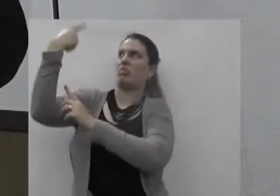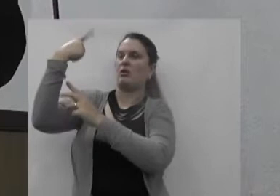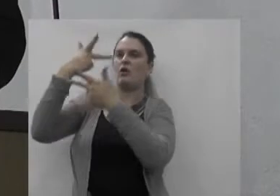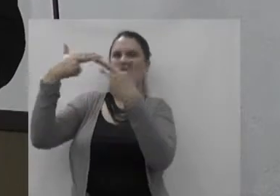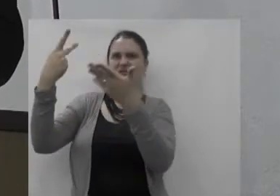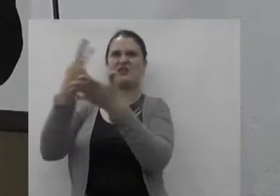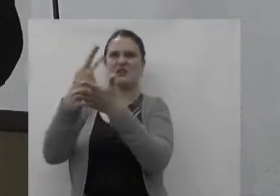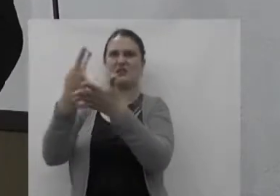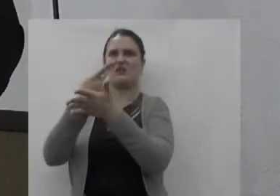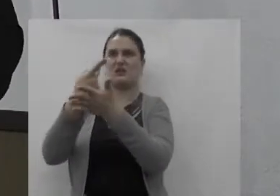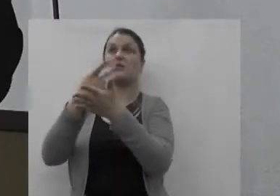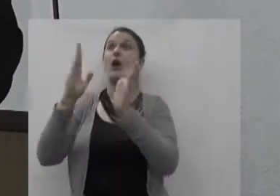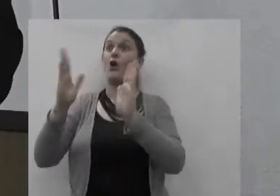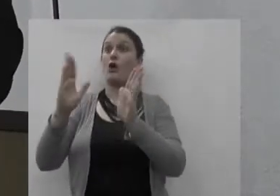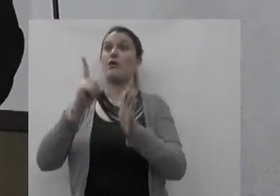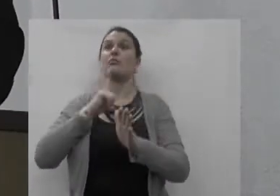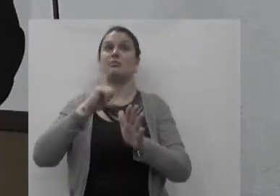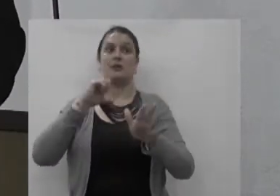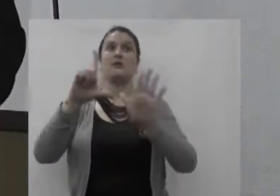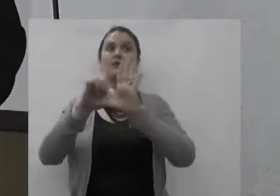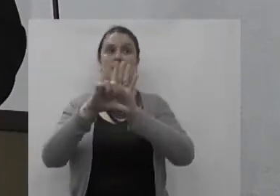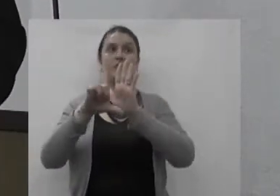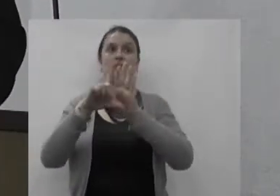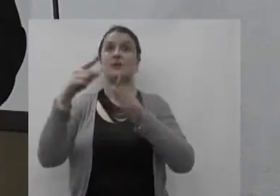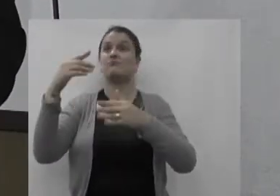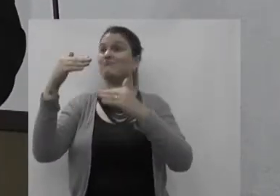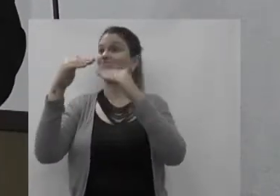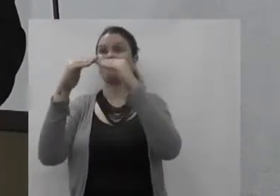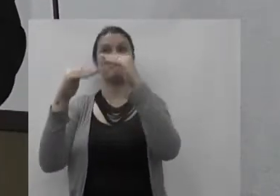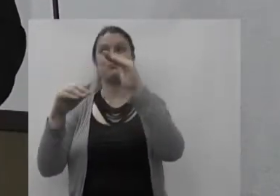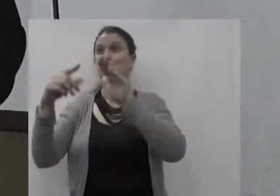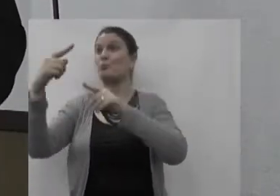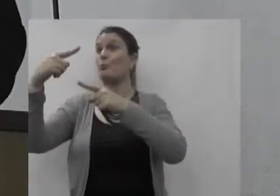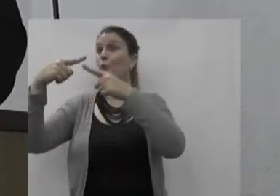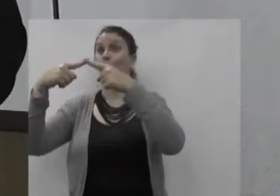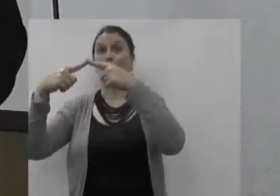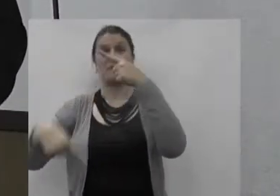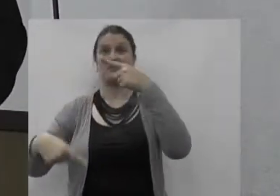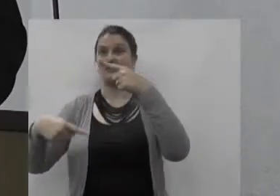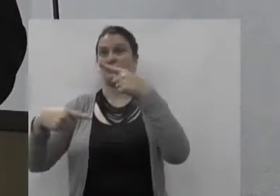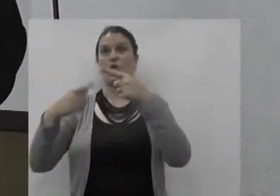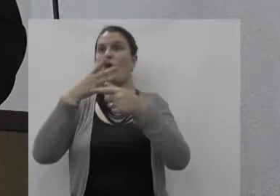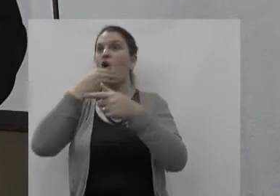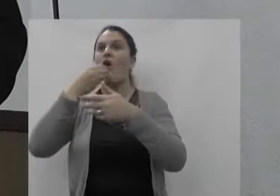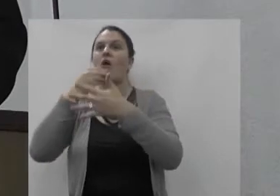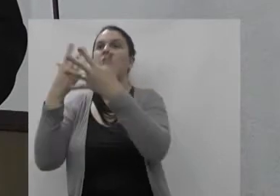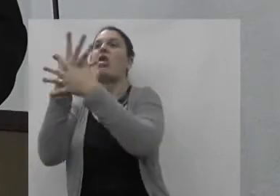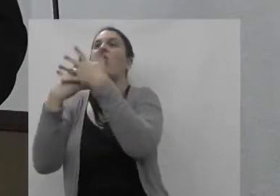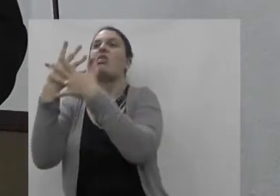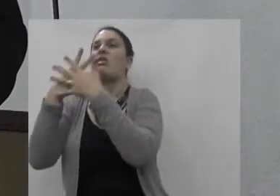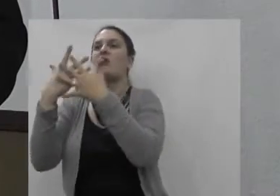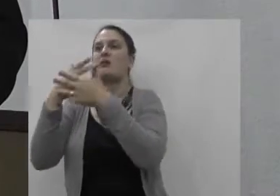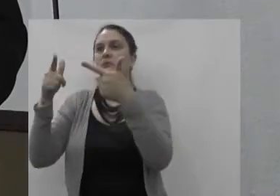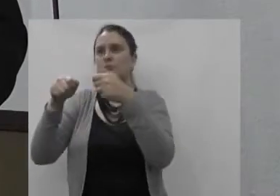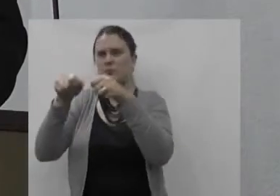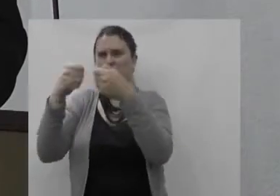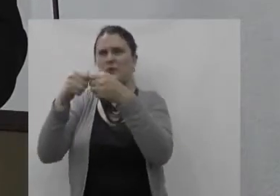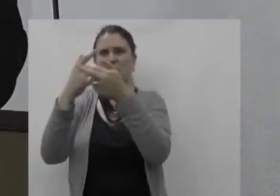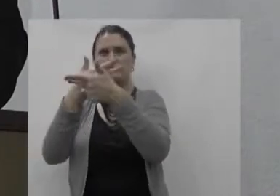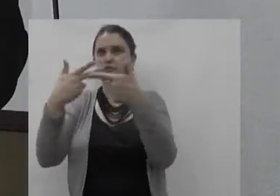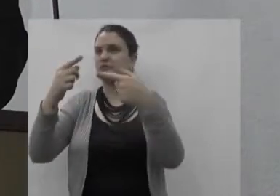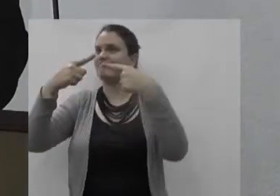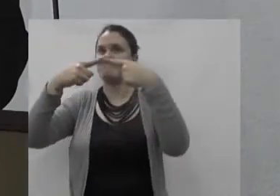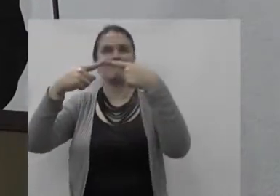Então, hoje, pelo menos, vimos na rede, na mídia, alguma coisa interessante